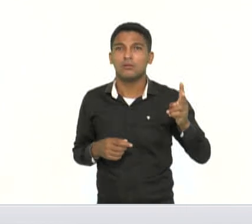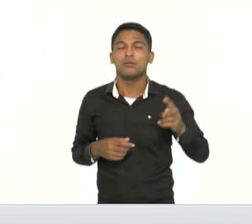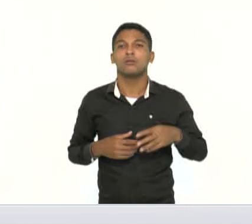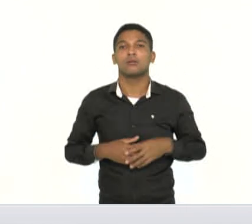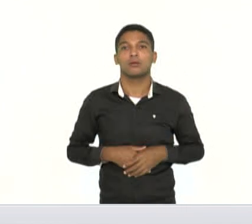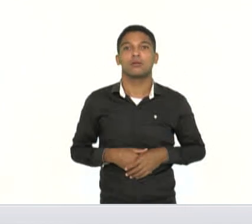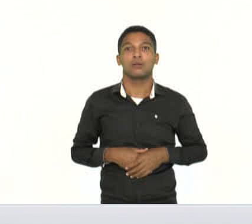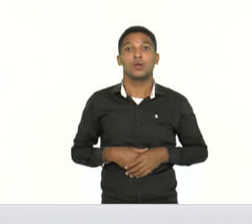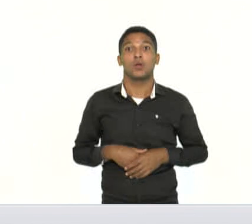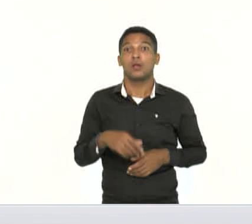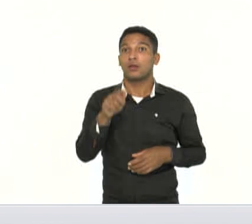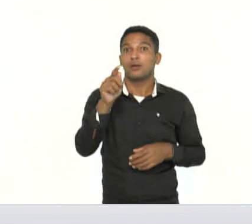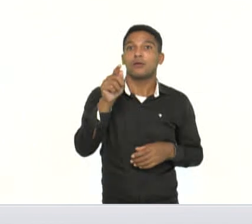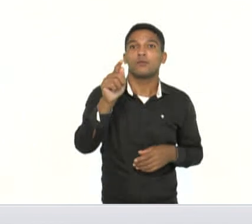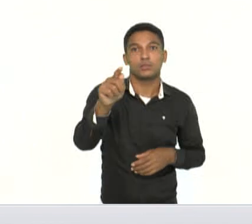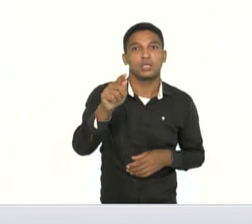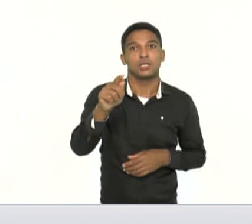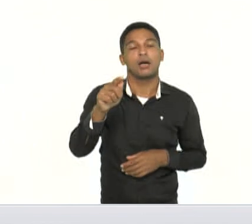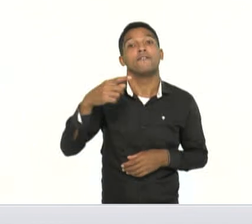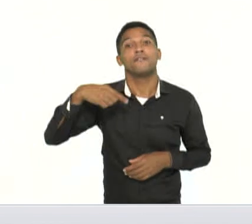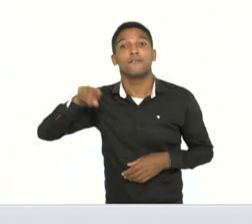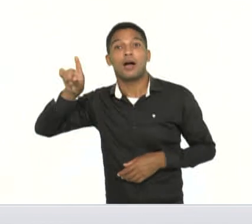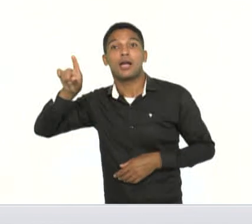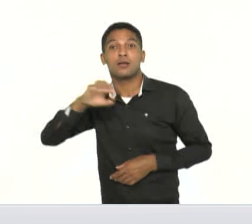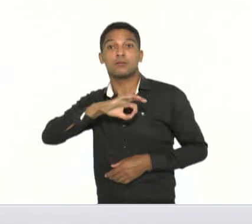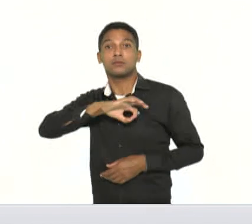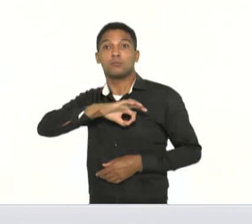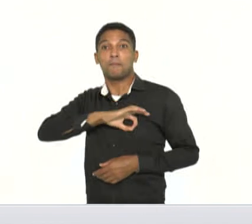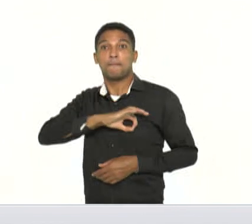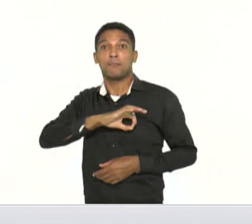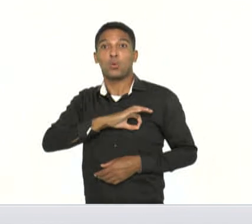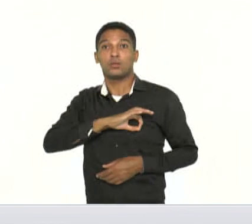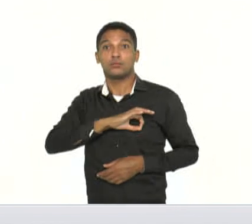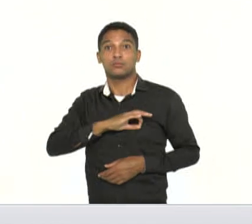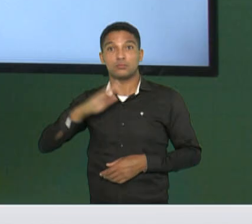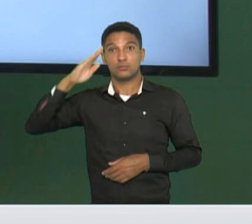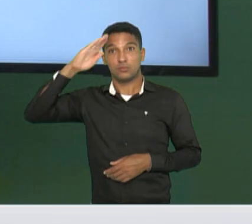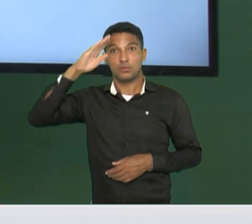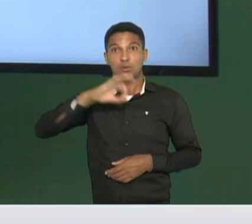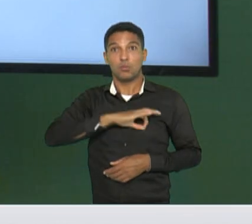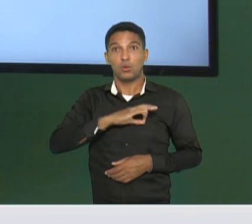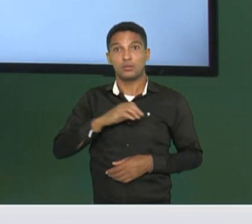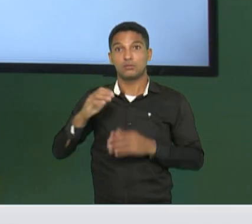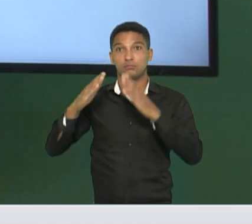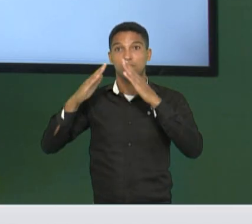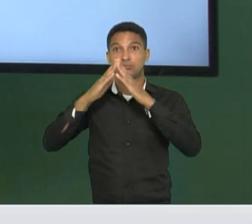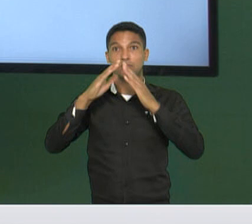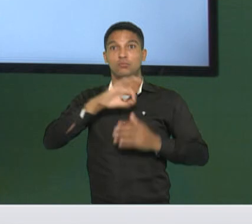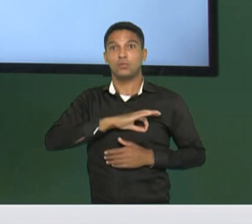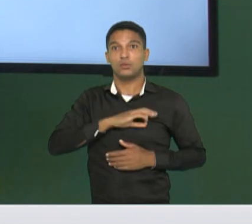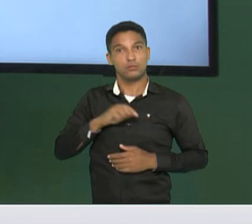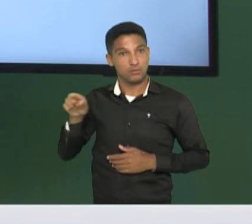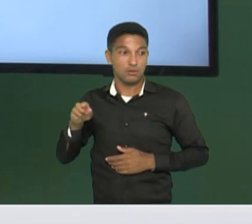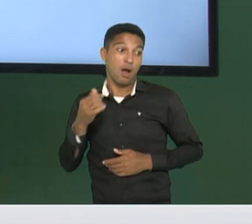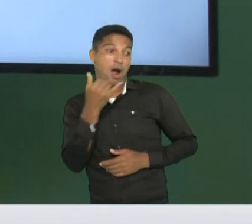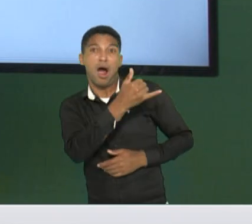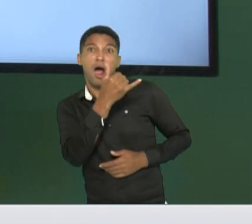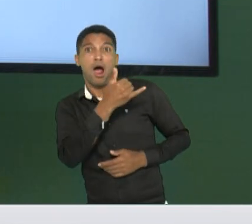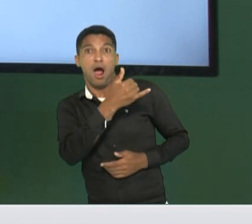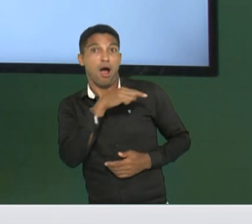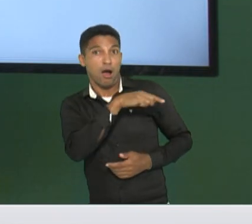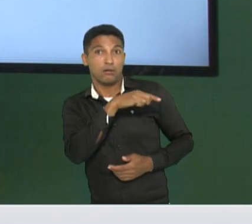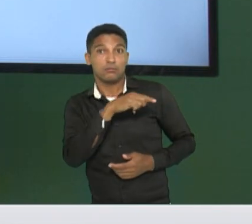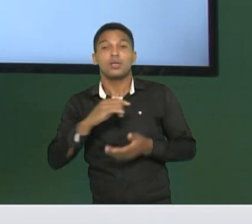o prejudicado registrar um boletim de ocorrência. Você pode sim, na delegacia ou até online, fazer